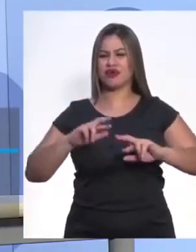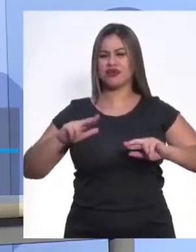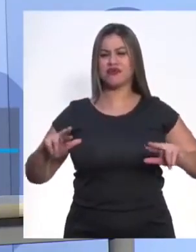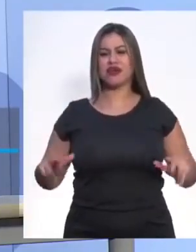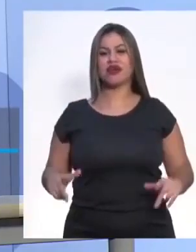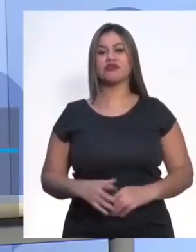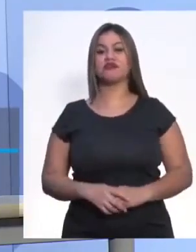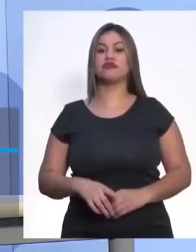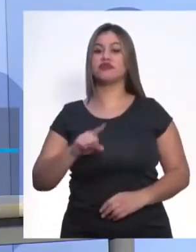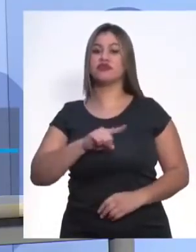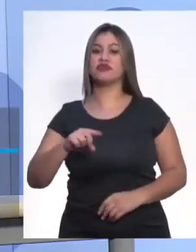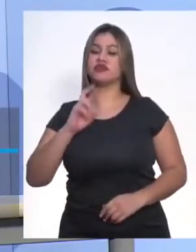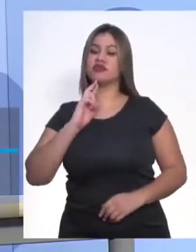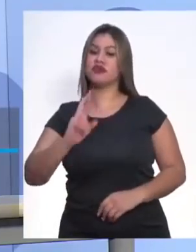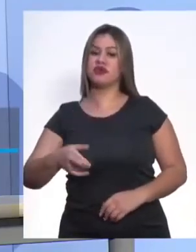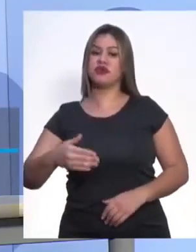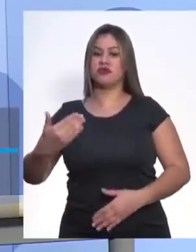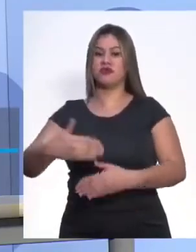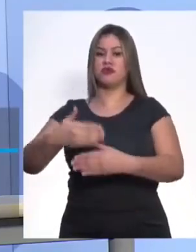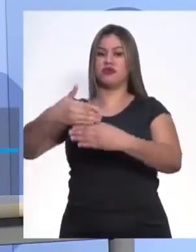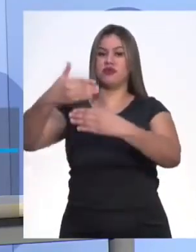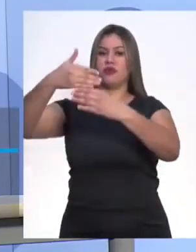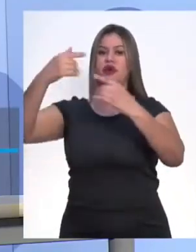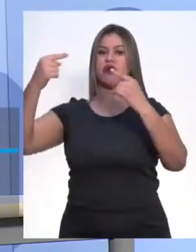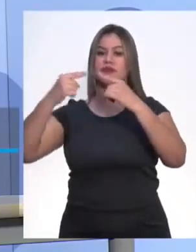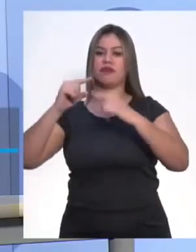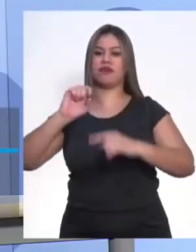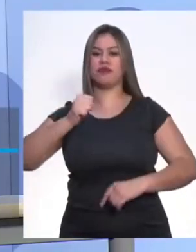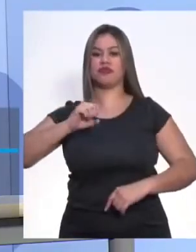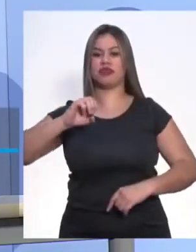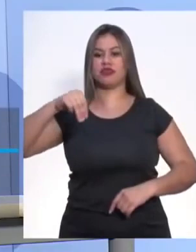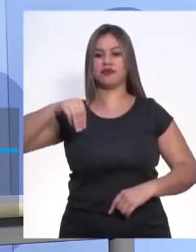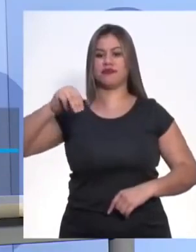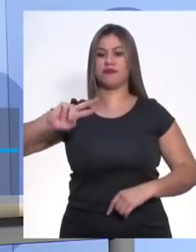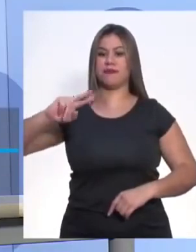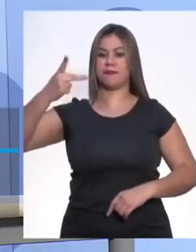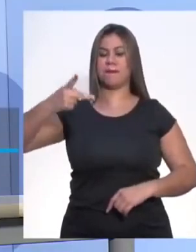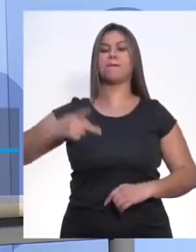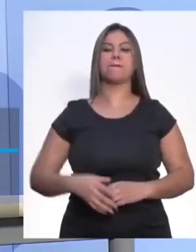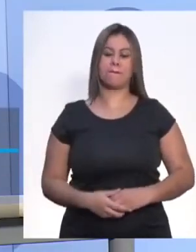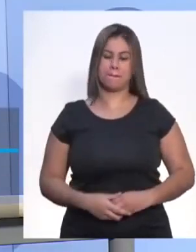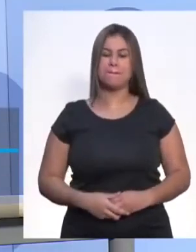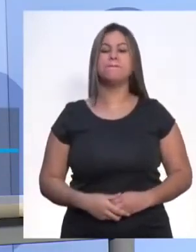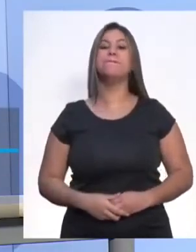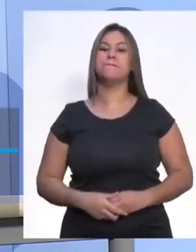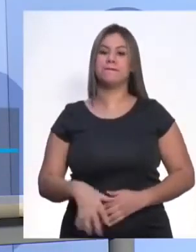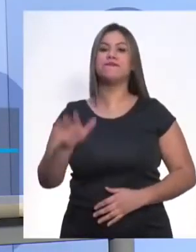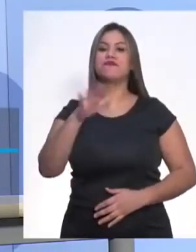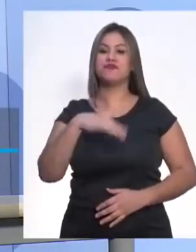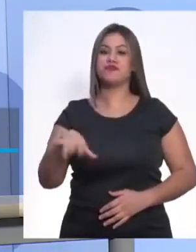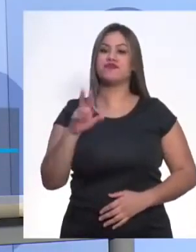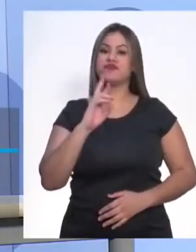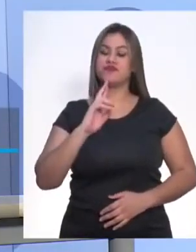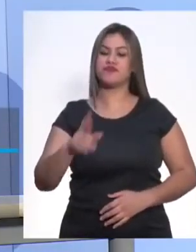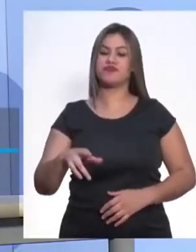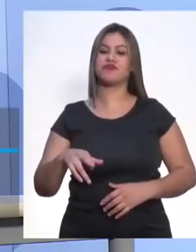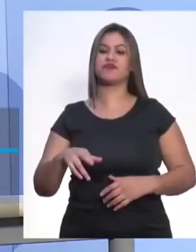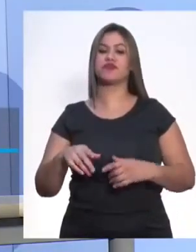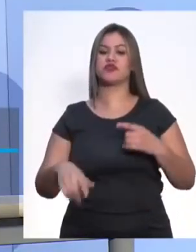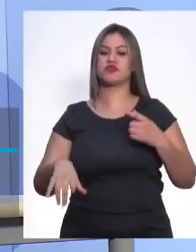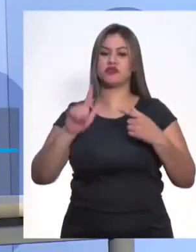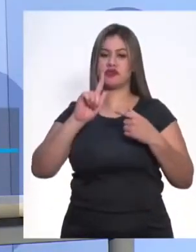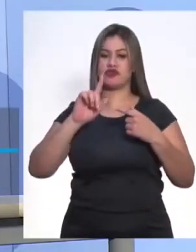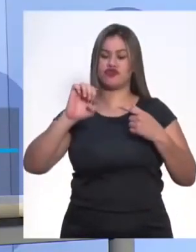respondendo que a área do muro é 80 metros quadrados. Entre todos que responderam, nós temos as